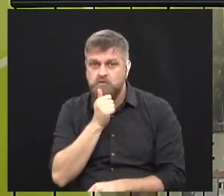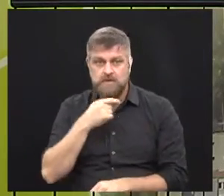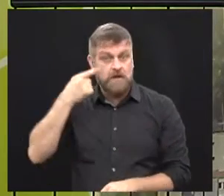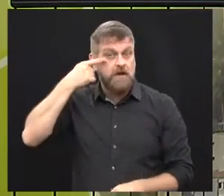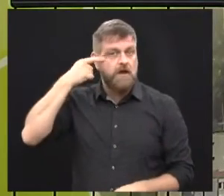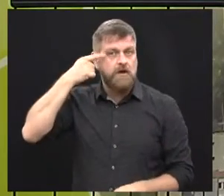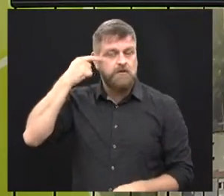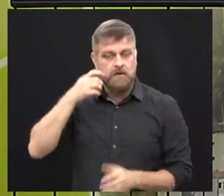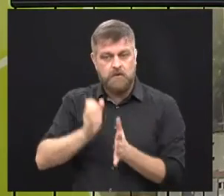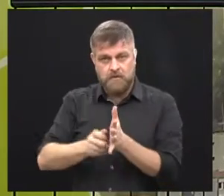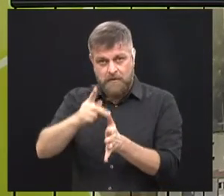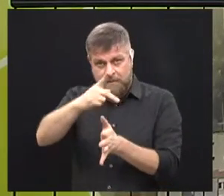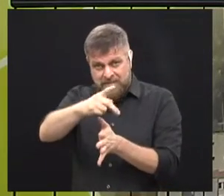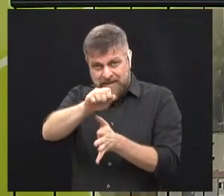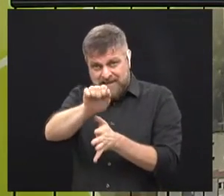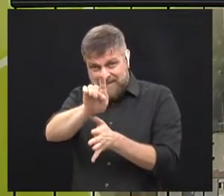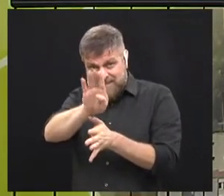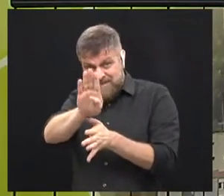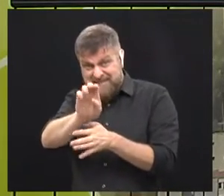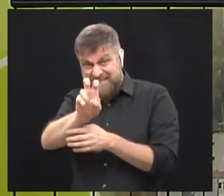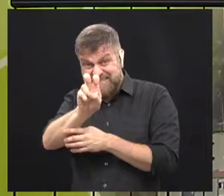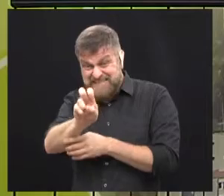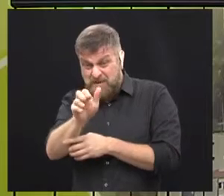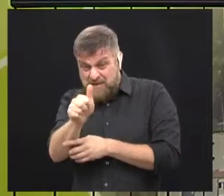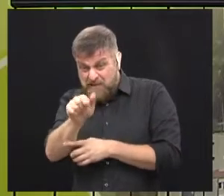João Dória, do PSDB,